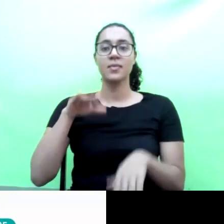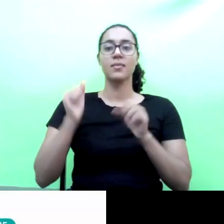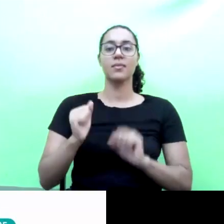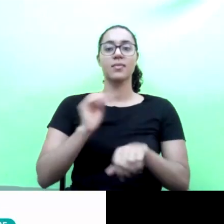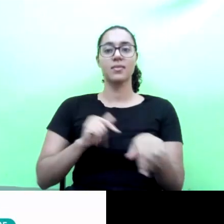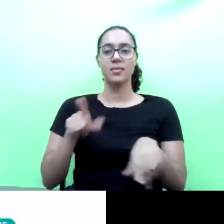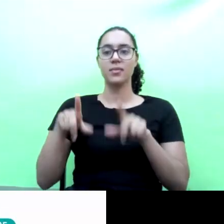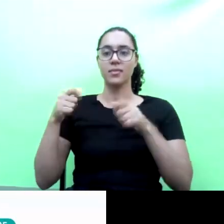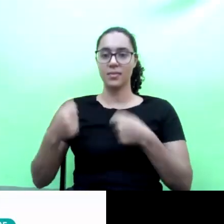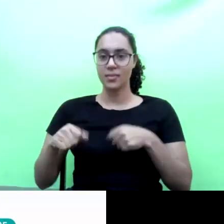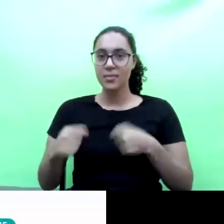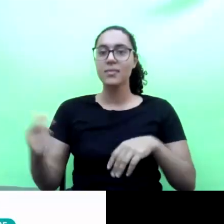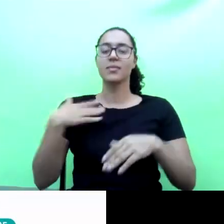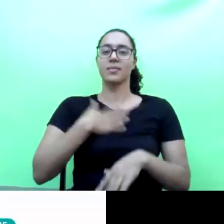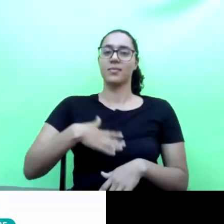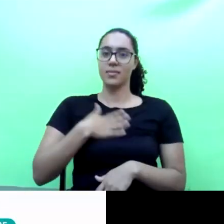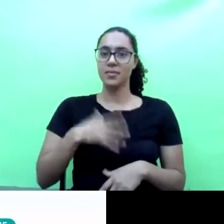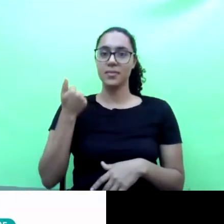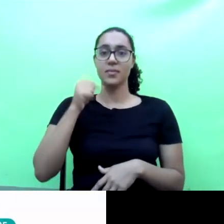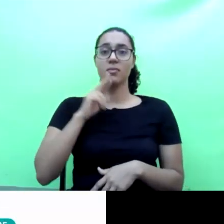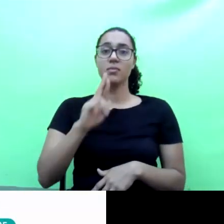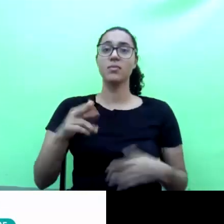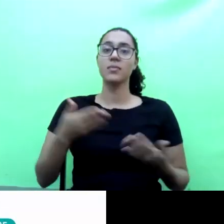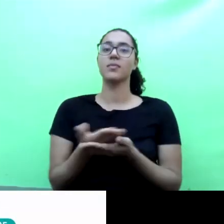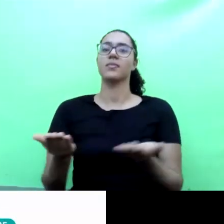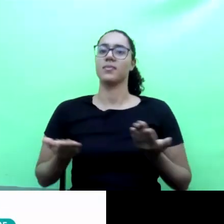foi um prazer estar com vocês todos e responder as perguntas também.